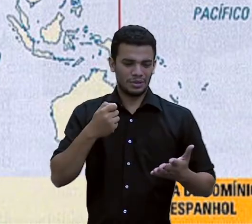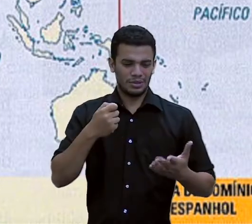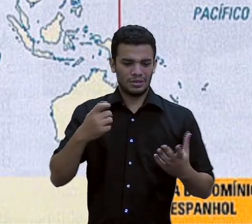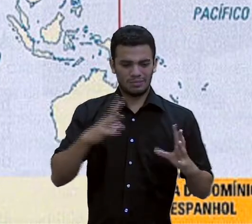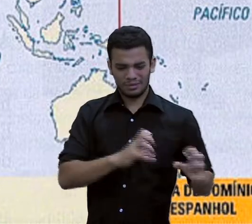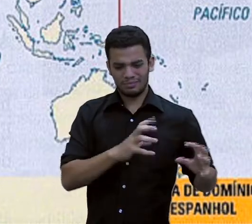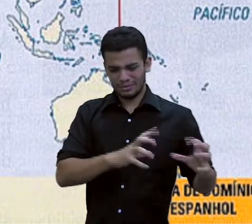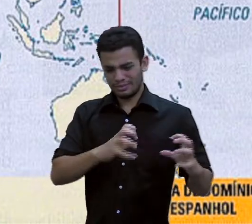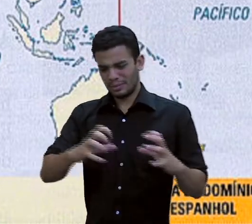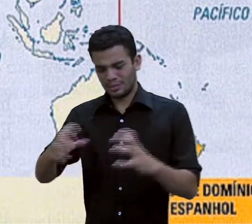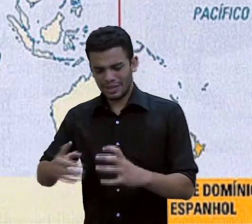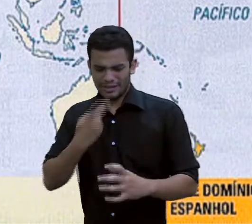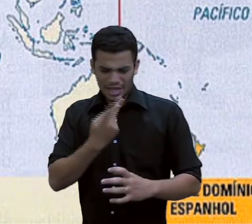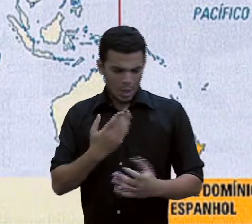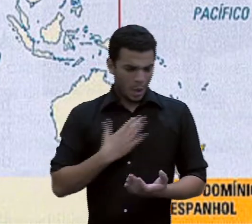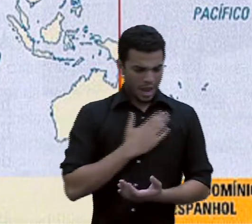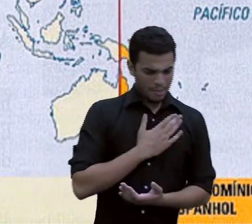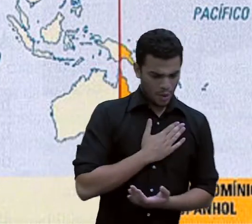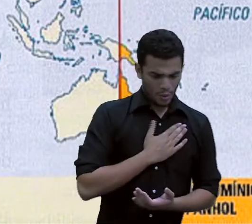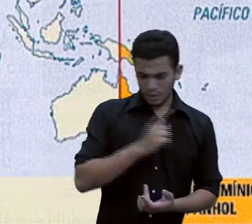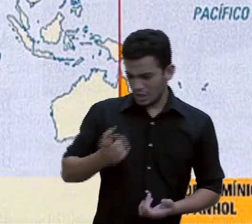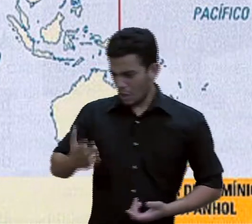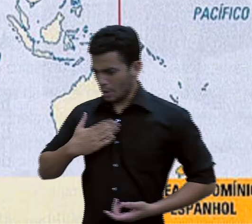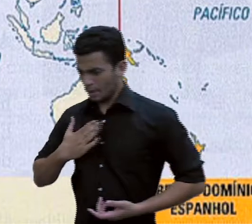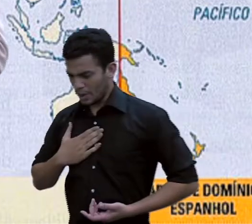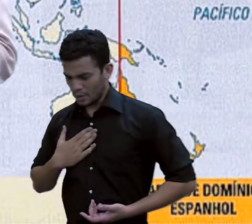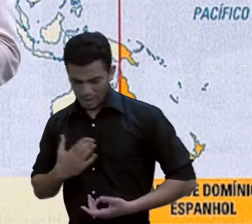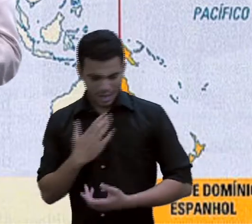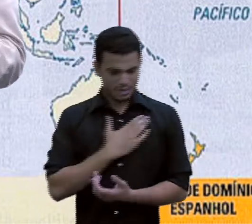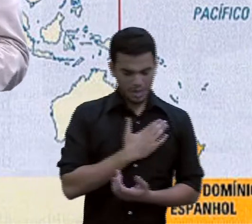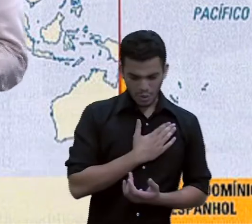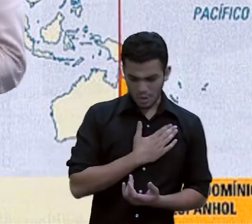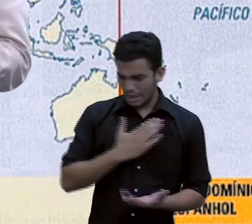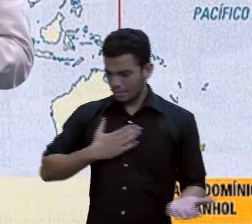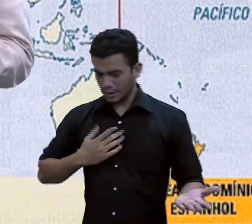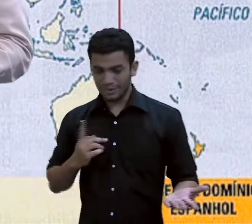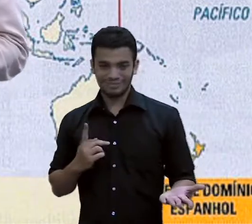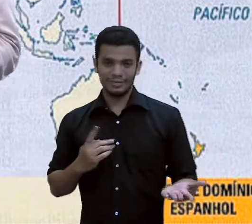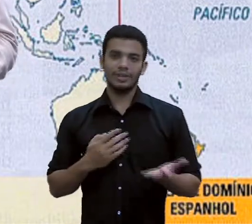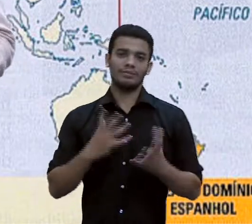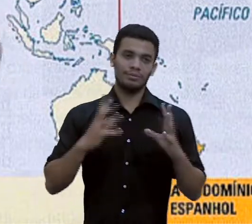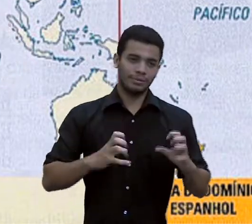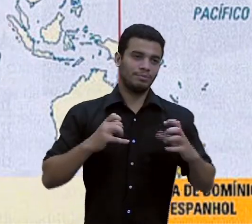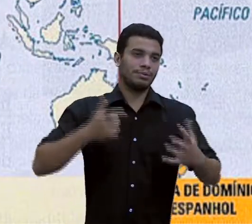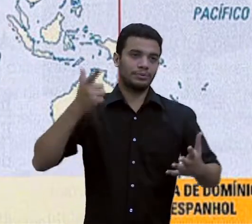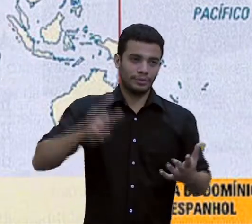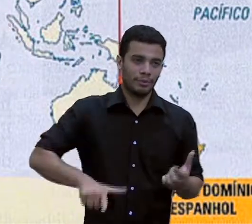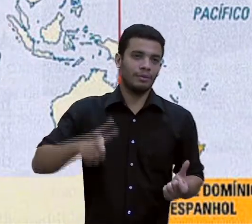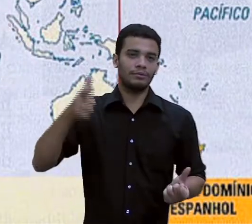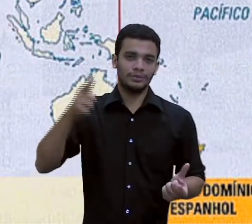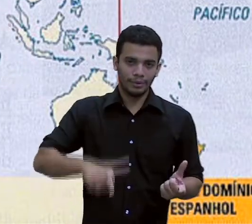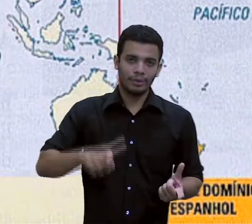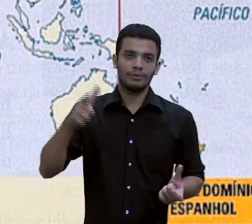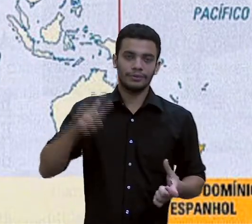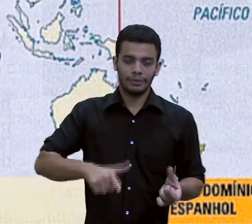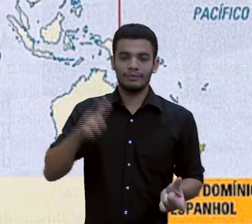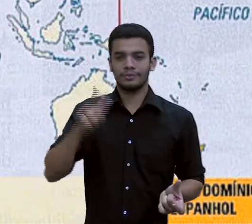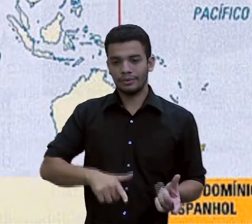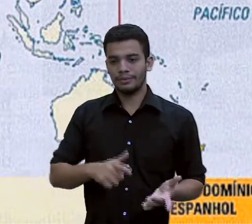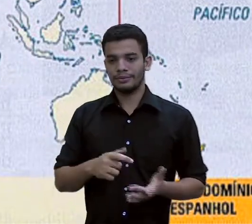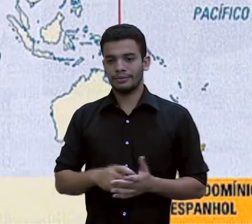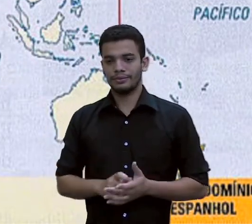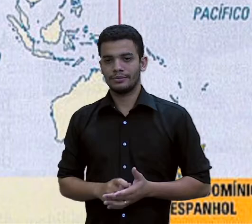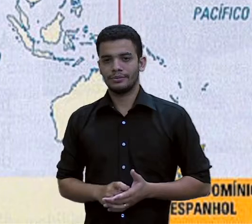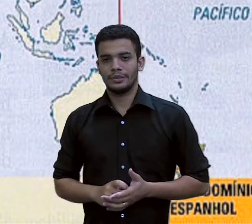da linha deles, né, de Tordesilhas, e os espanhóis falavam que não, que estava dentro da linha deles. Então, uma confusão.